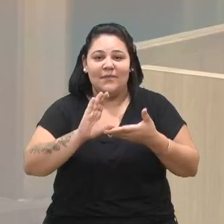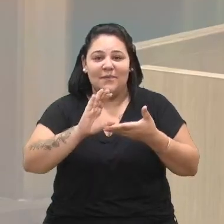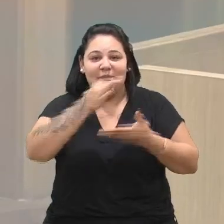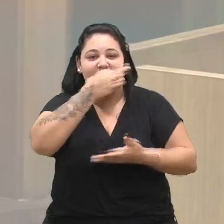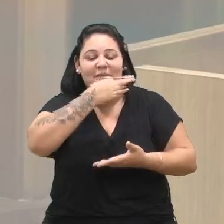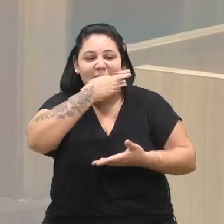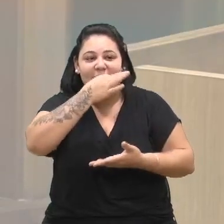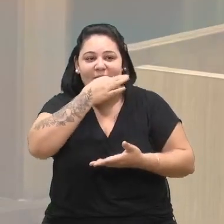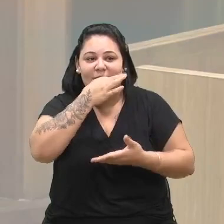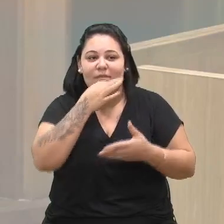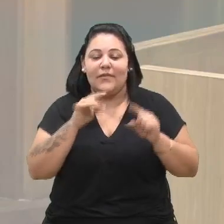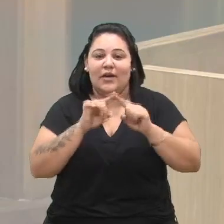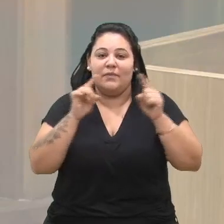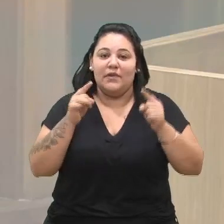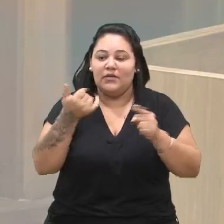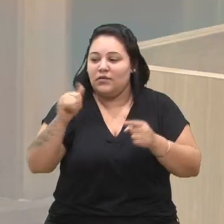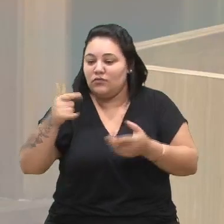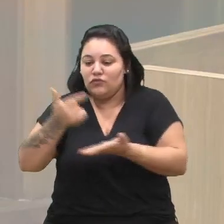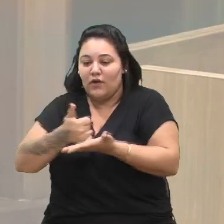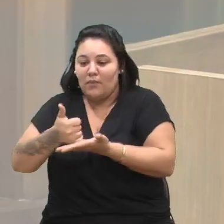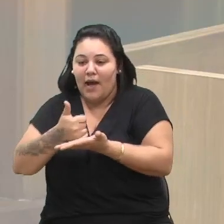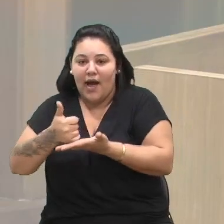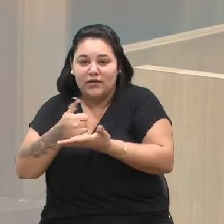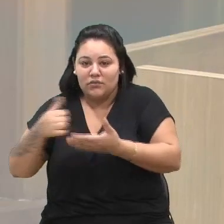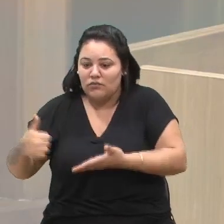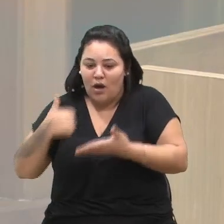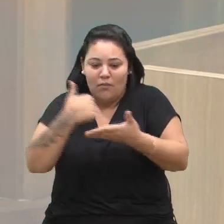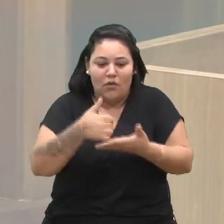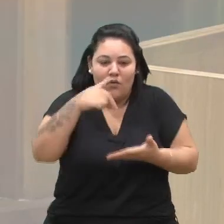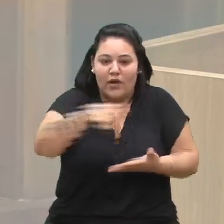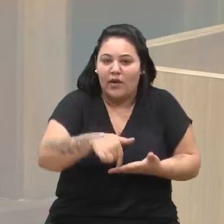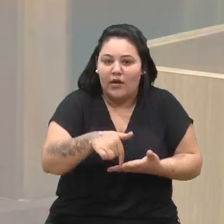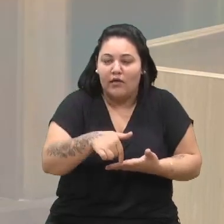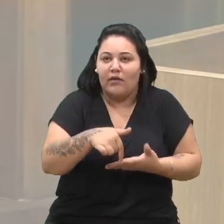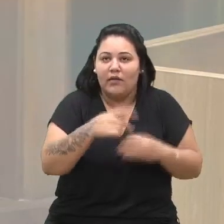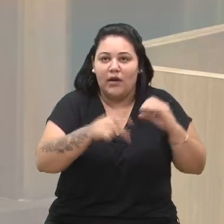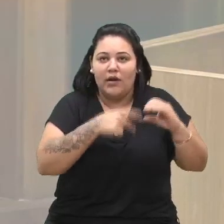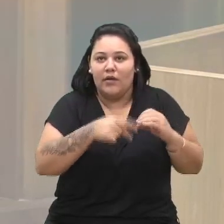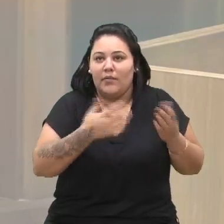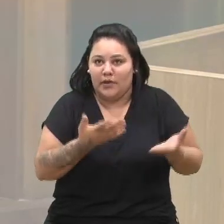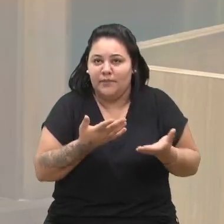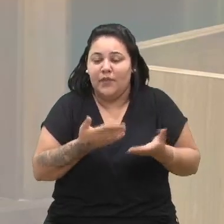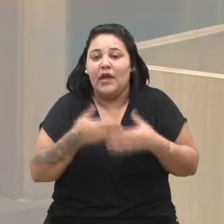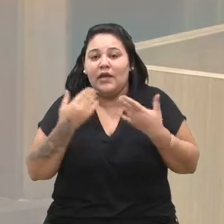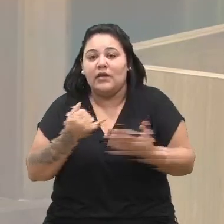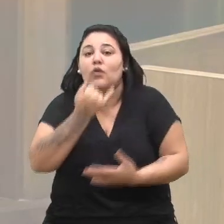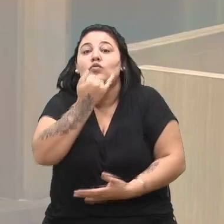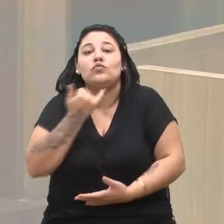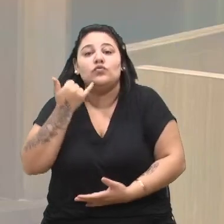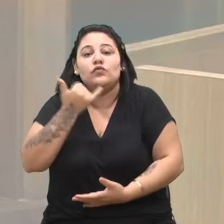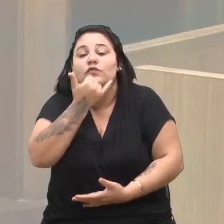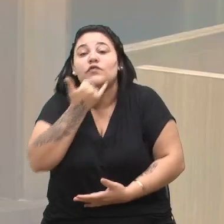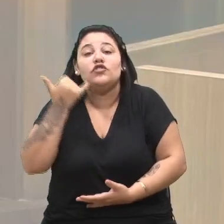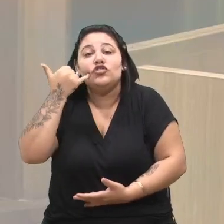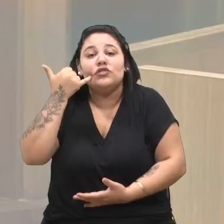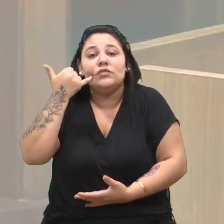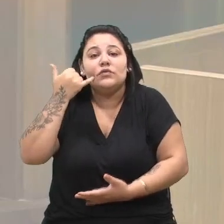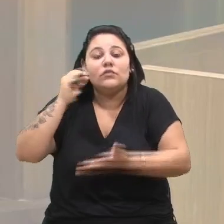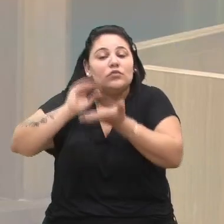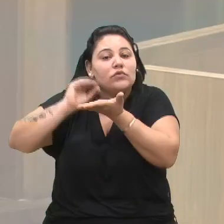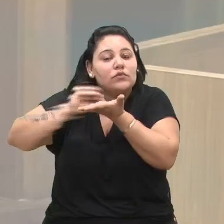se a gente não tiver esse básico aportando para a Câmara de Vereadores, a nossa viagem foi só em vão.